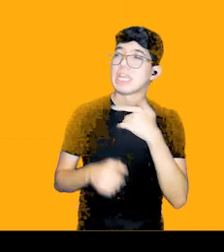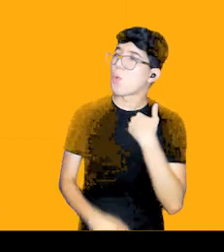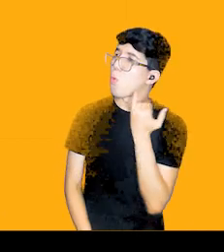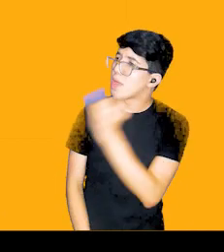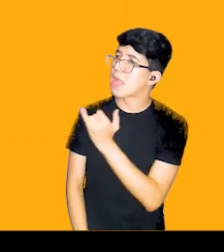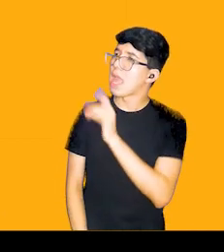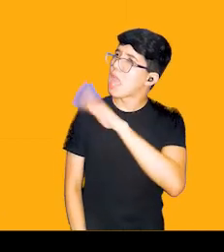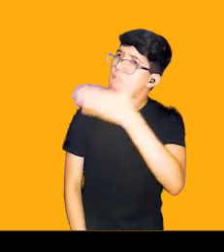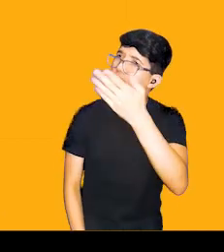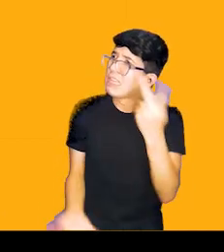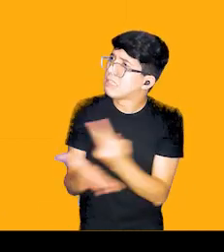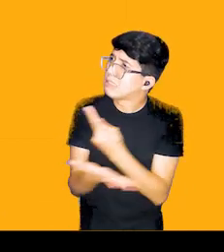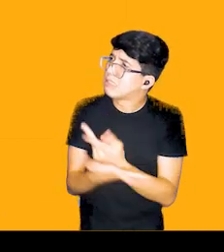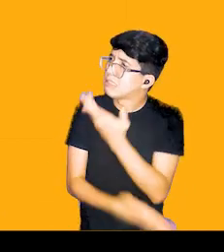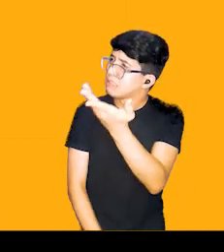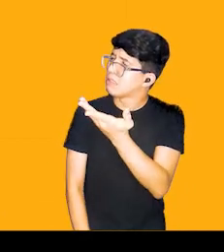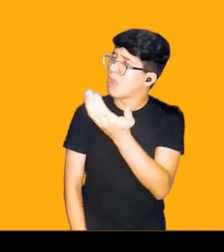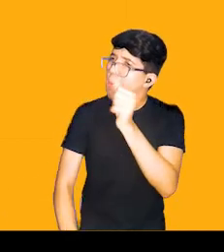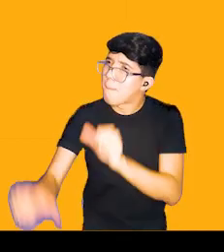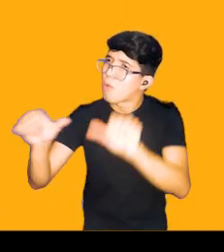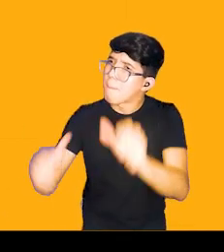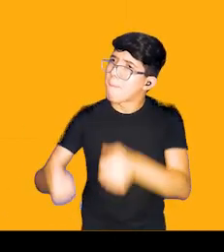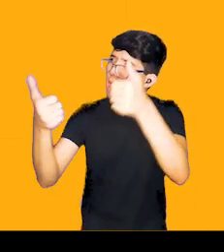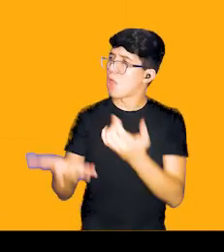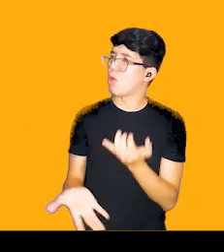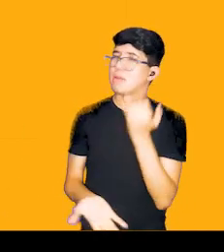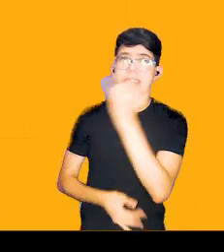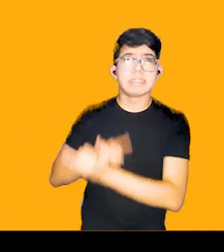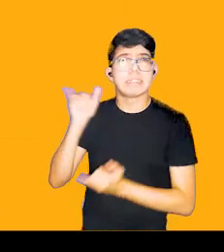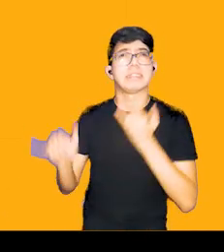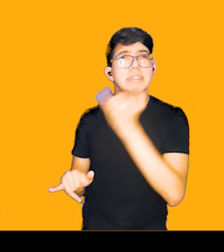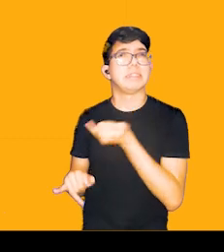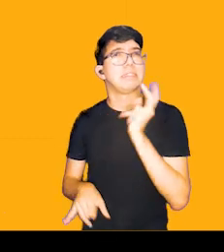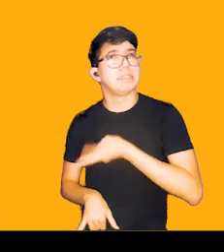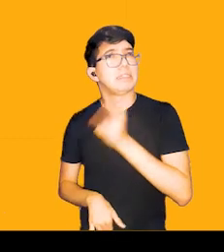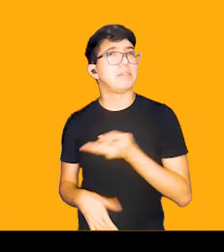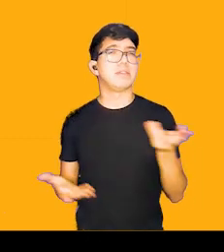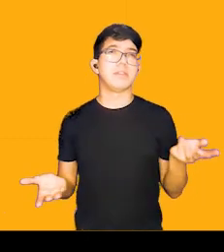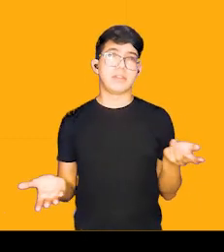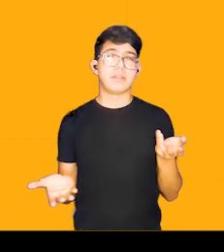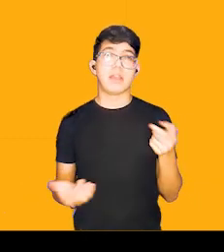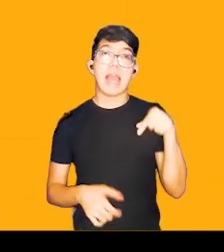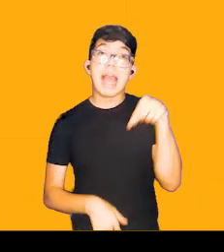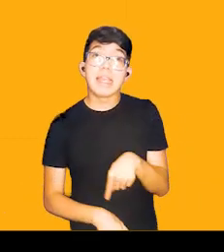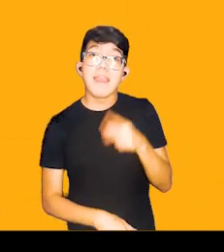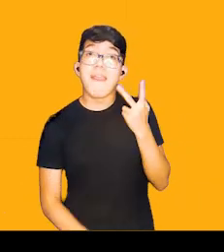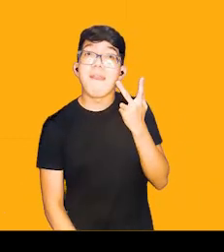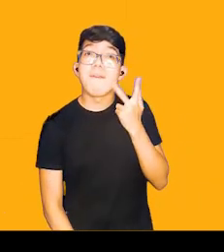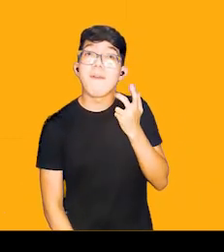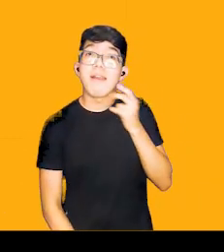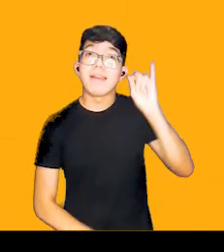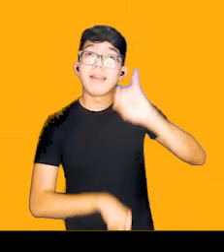tipo assim, olha aí, gente, isso não tá legal, não tá certo. Vamos tentar mudar.